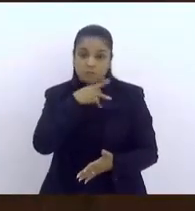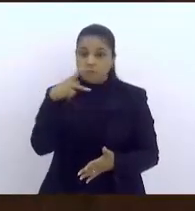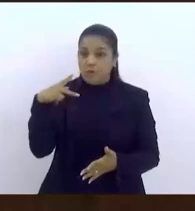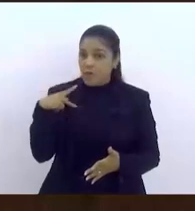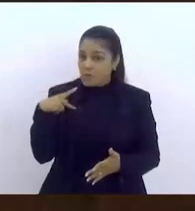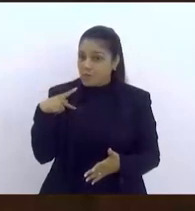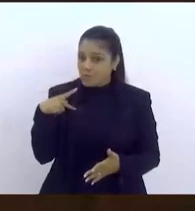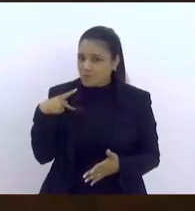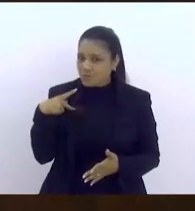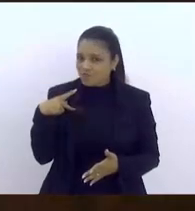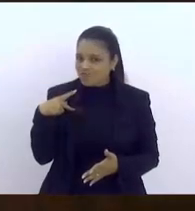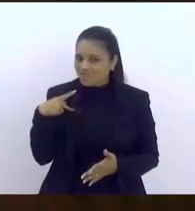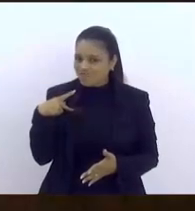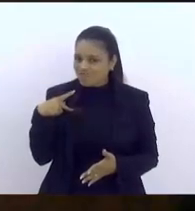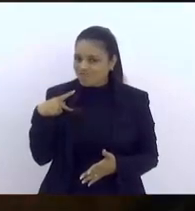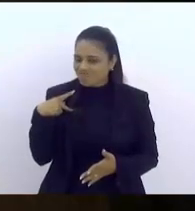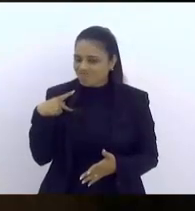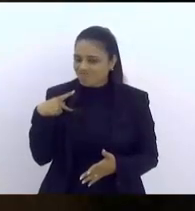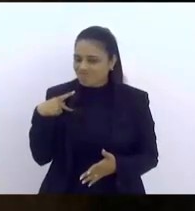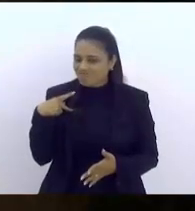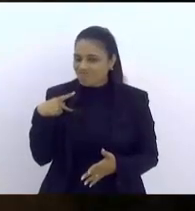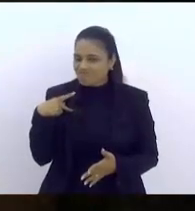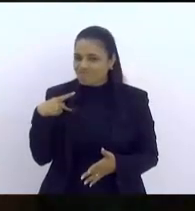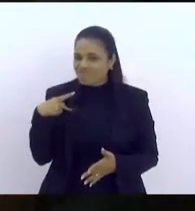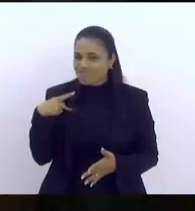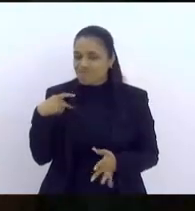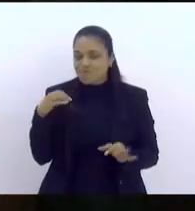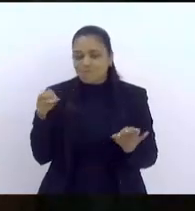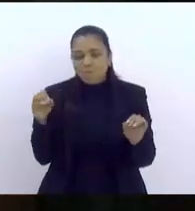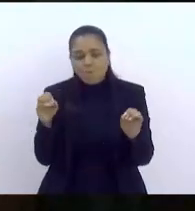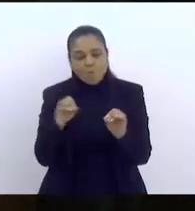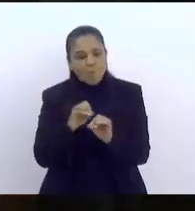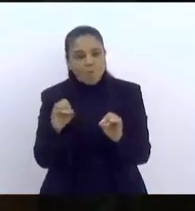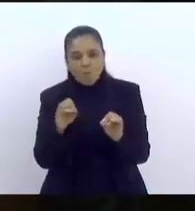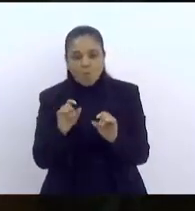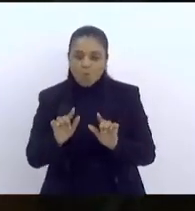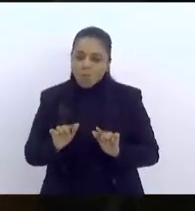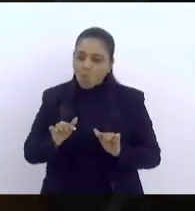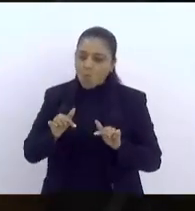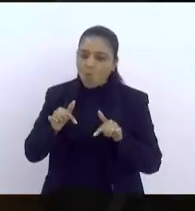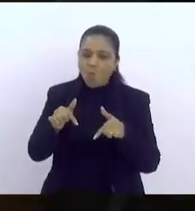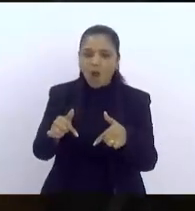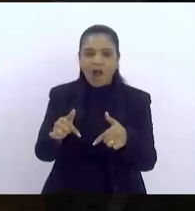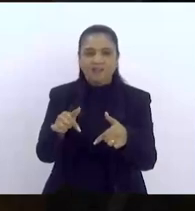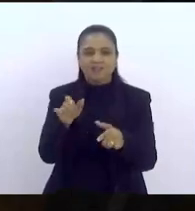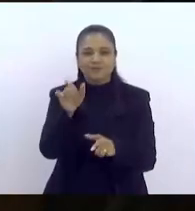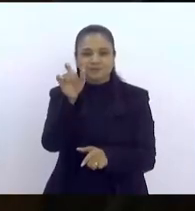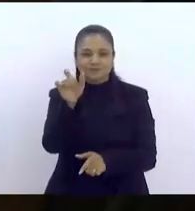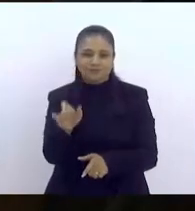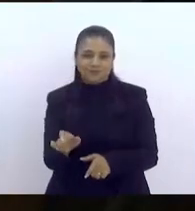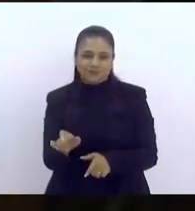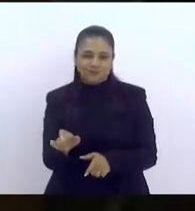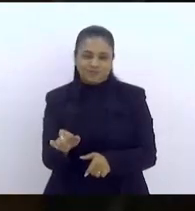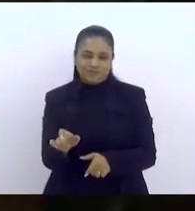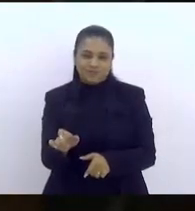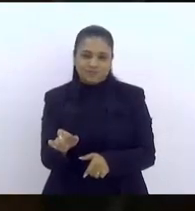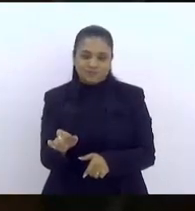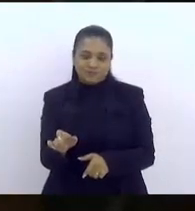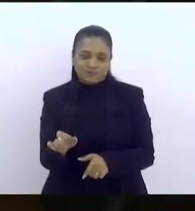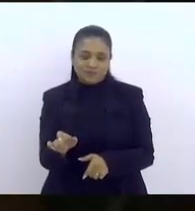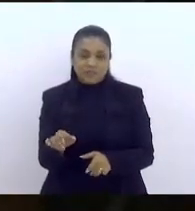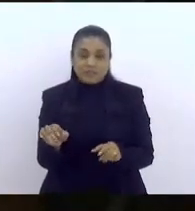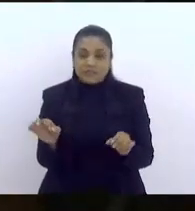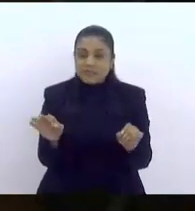nenhum momento faz menção que aquele ato foi praticado por algum integrante do Grupo